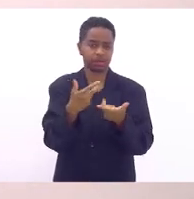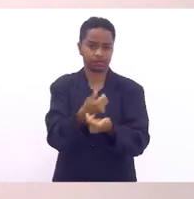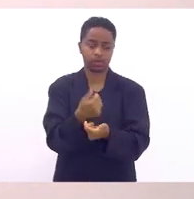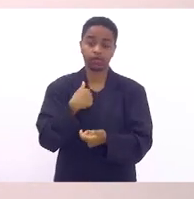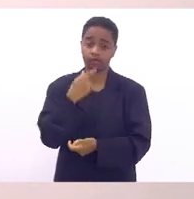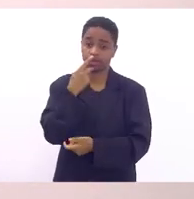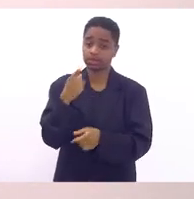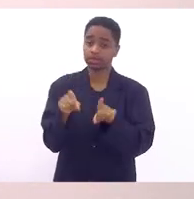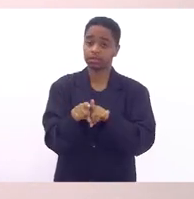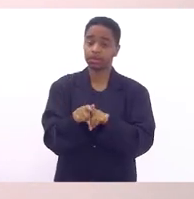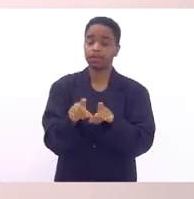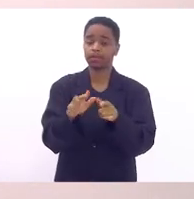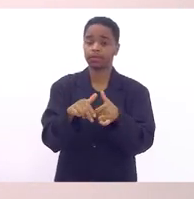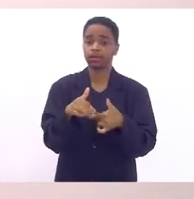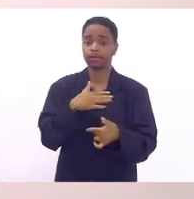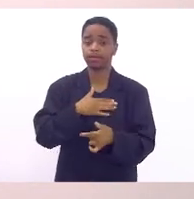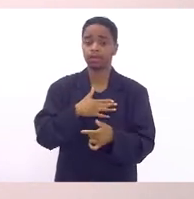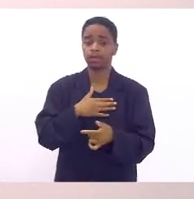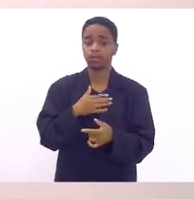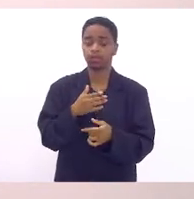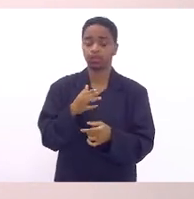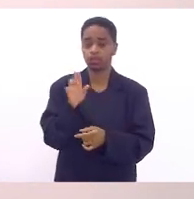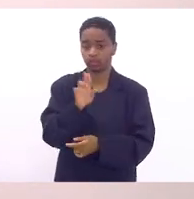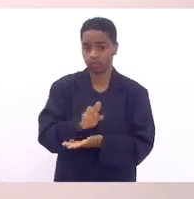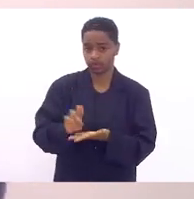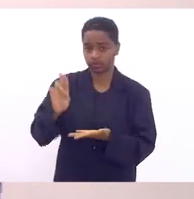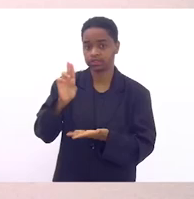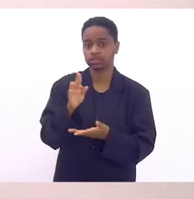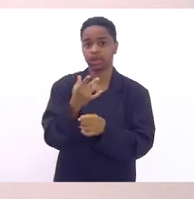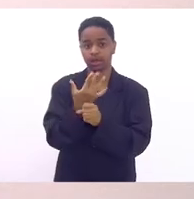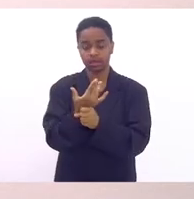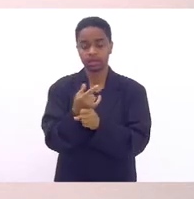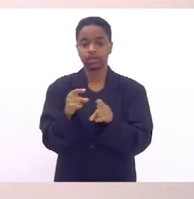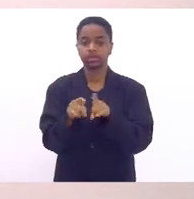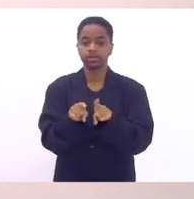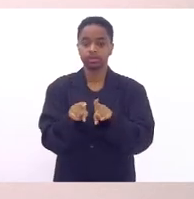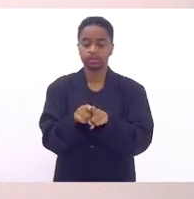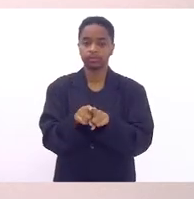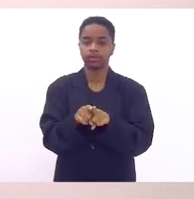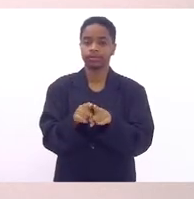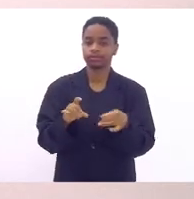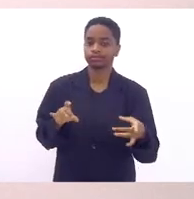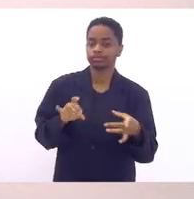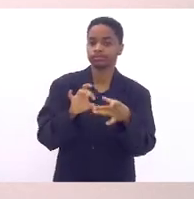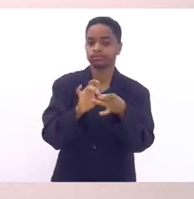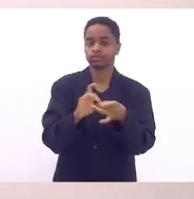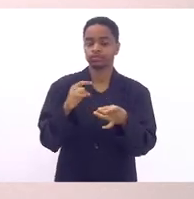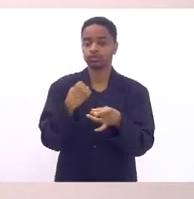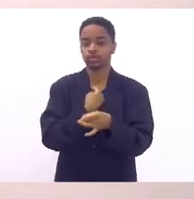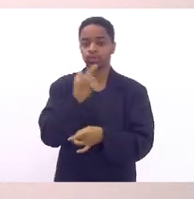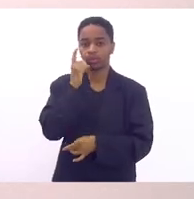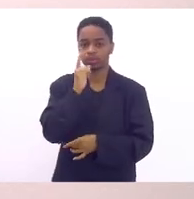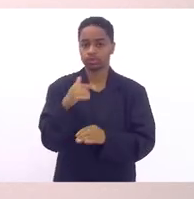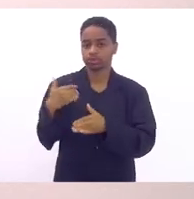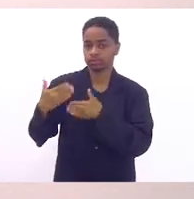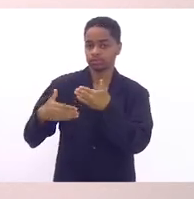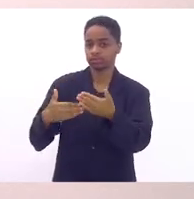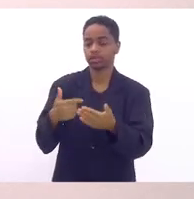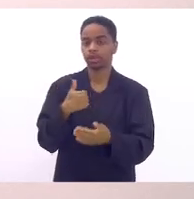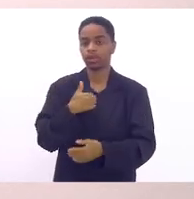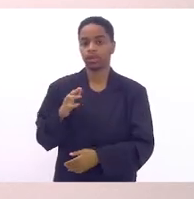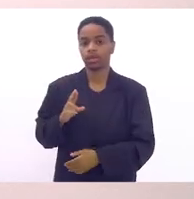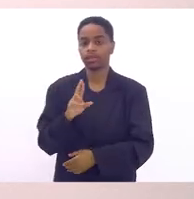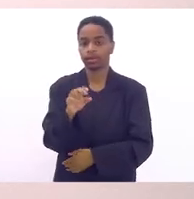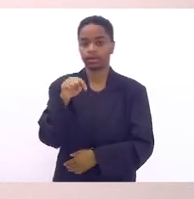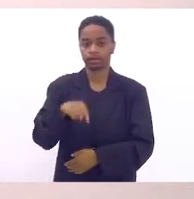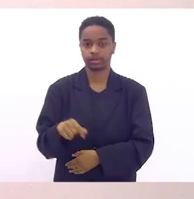até pela minha universidade Universidade do Estado do Rio de Janeiro também que faz parte desse complexo para que a gente possa avançar eu estou aqui representando